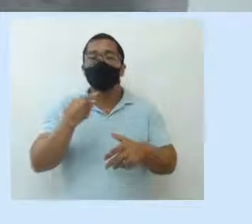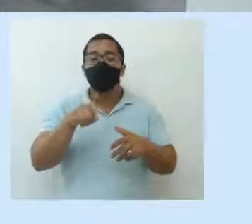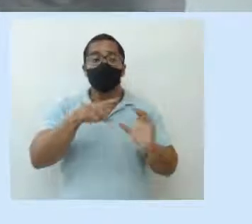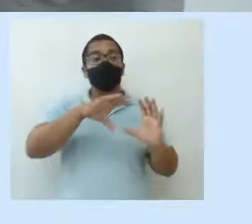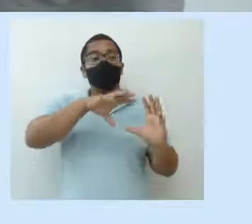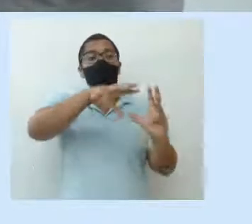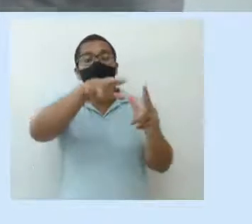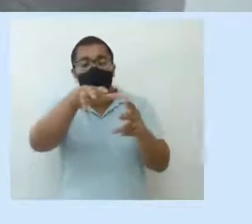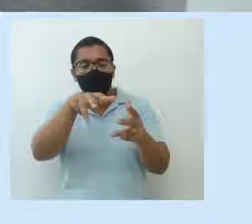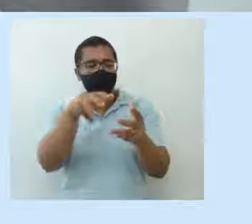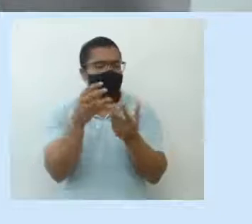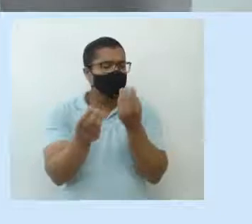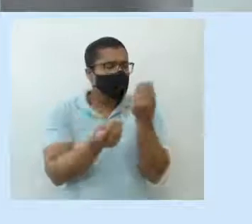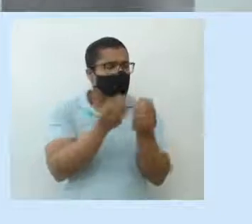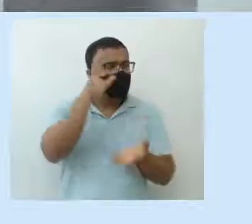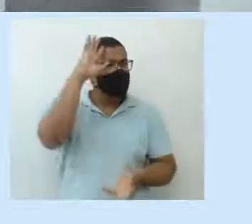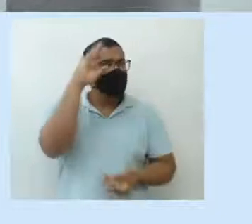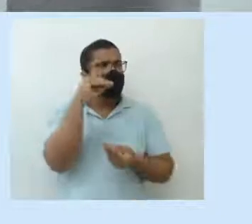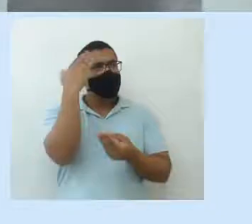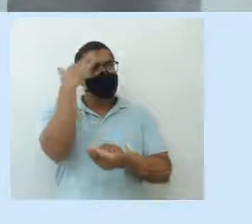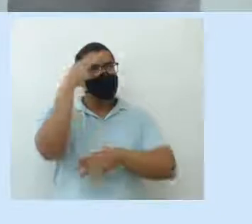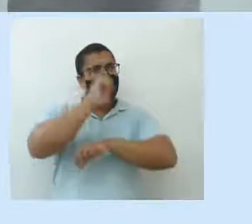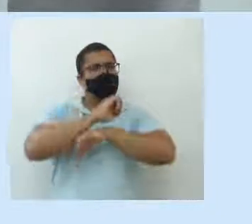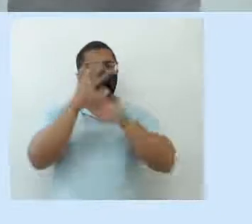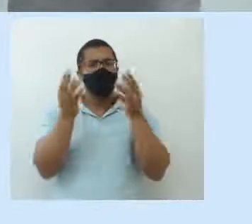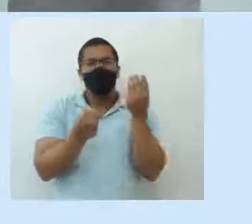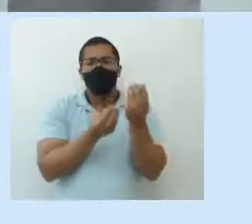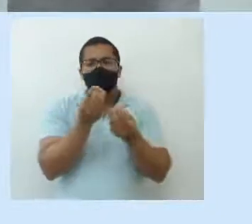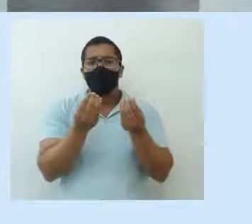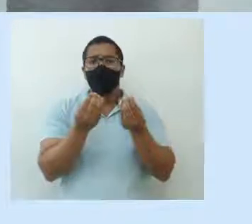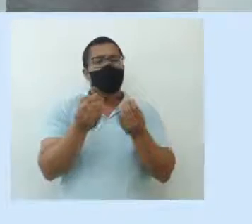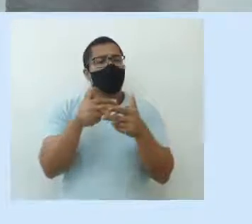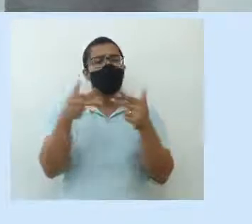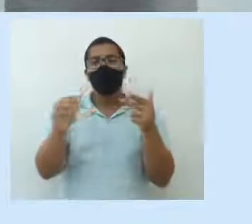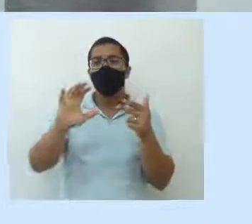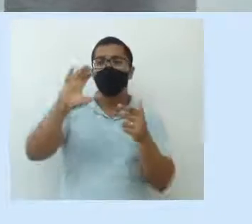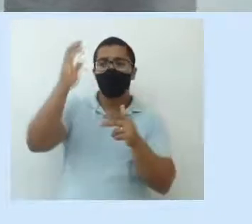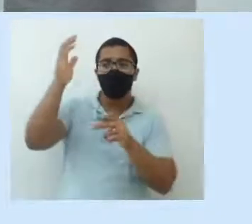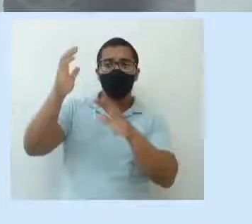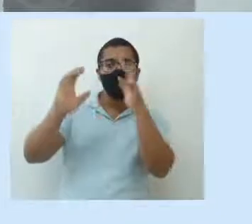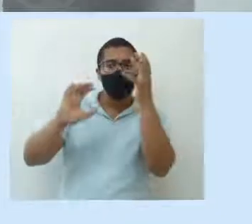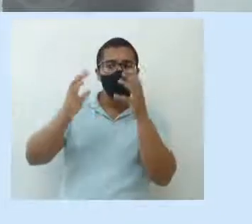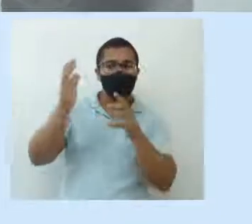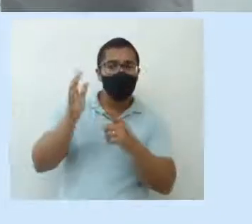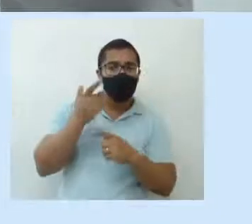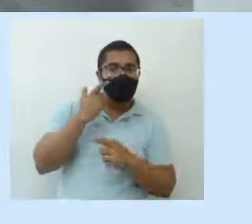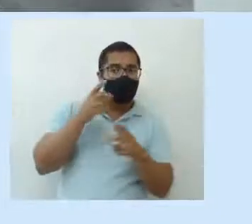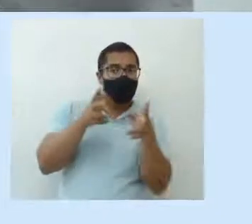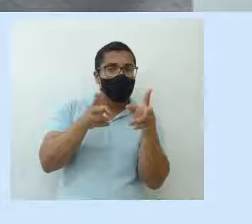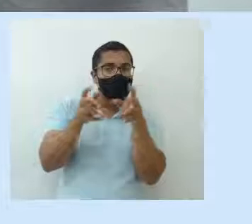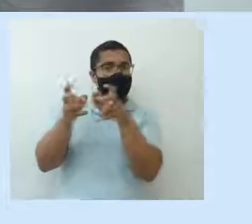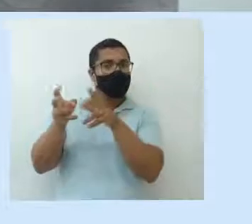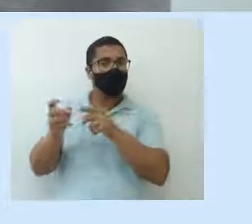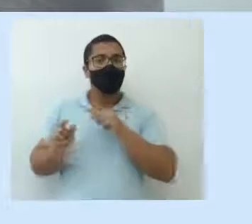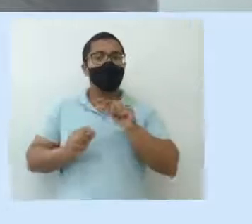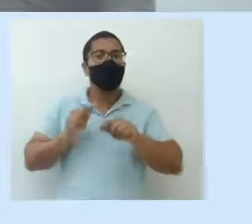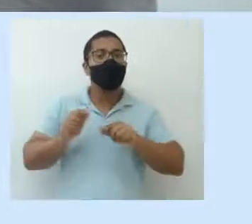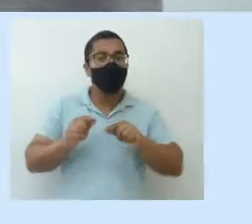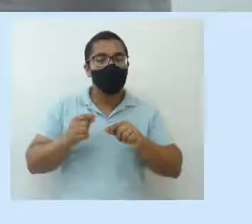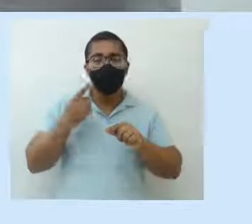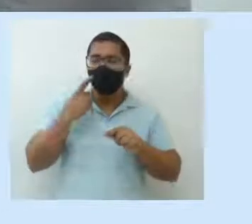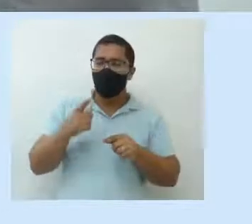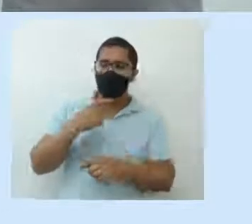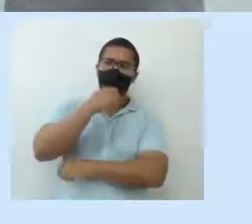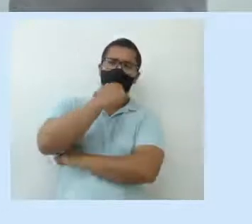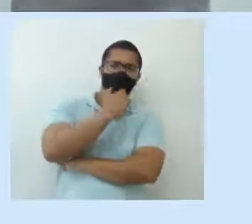ser compreendido a partir da forma como se manifesta. Olha aí, como se manifesta, ou seja, como